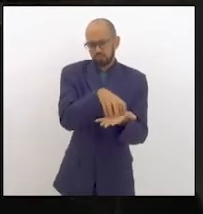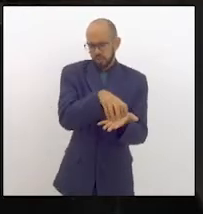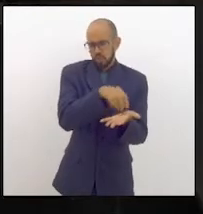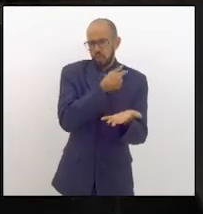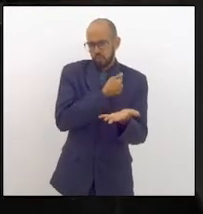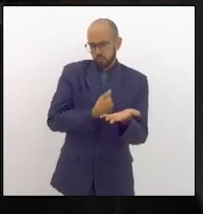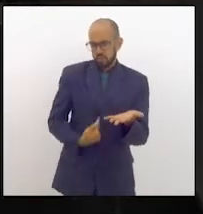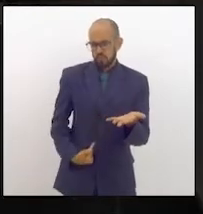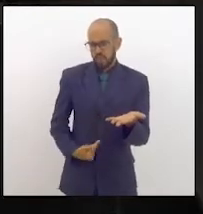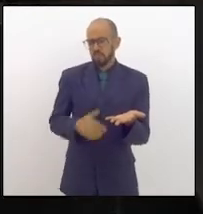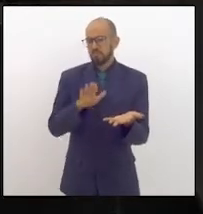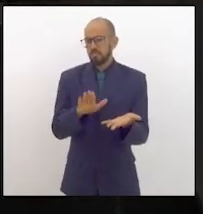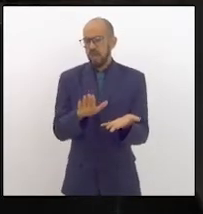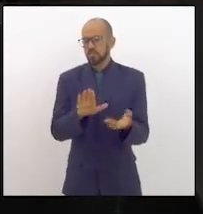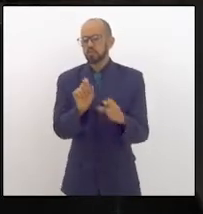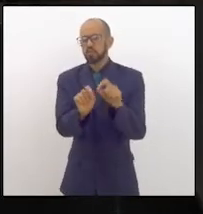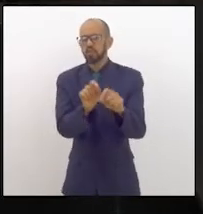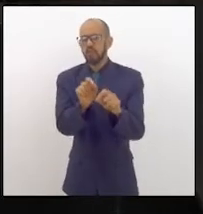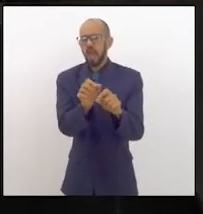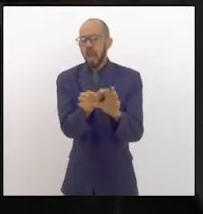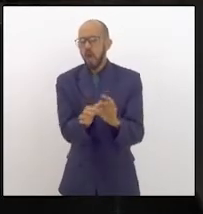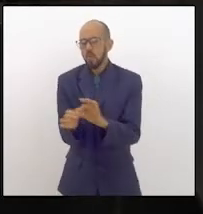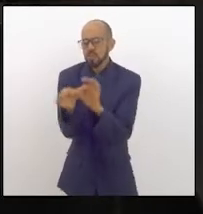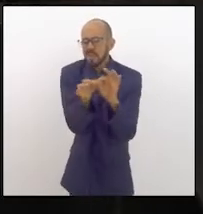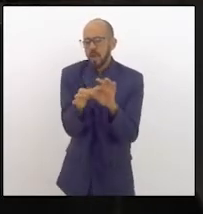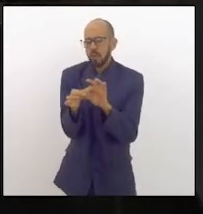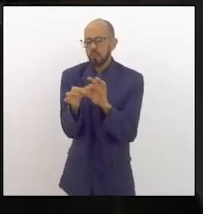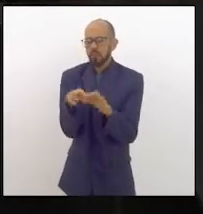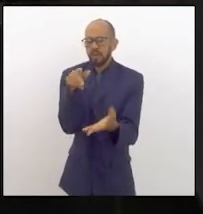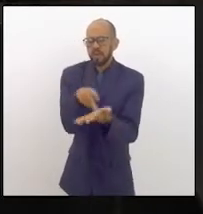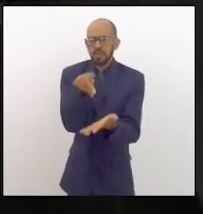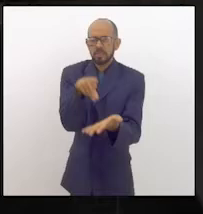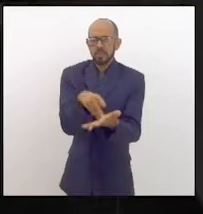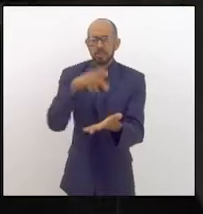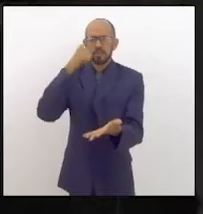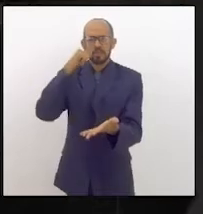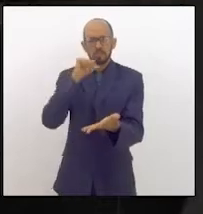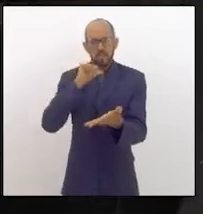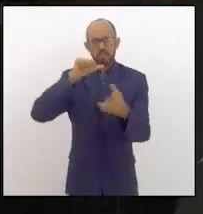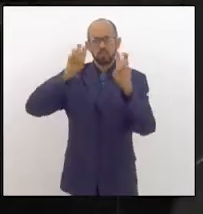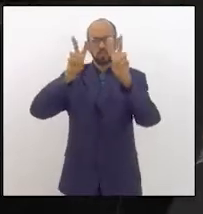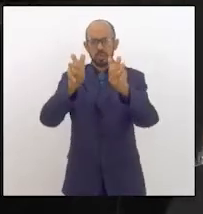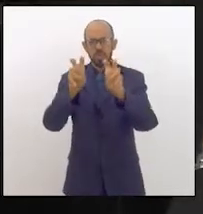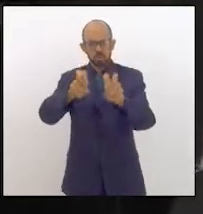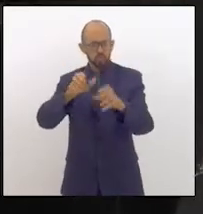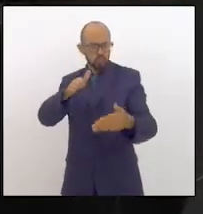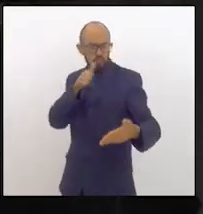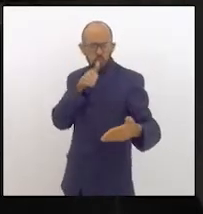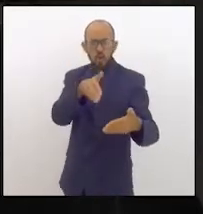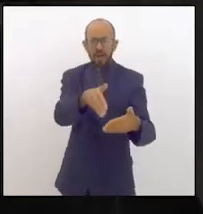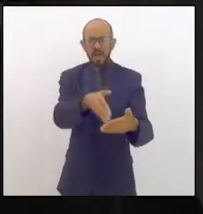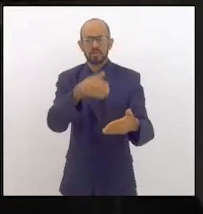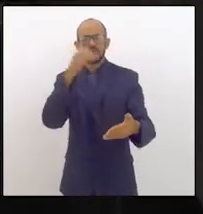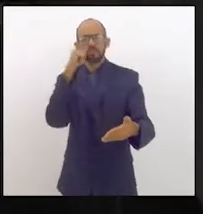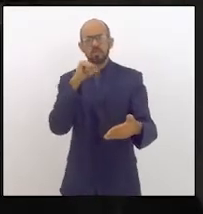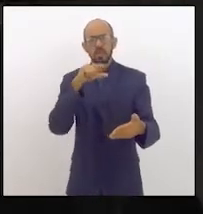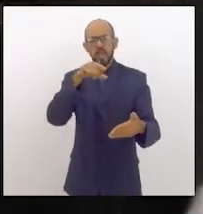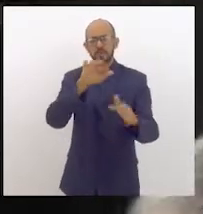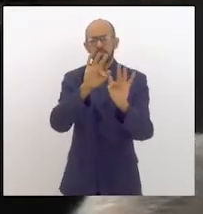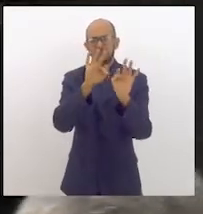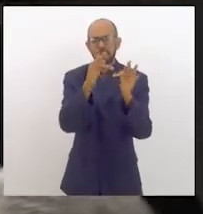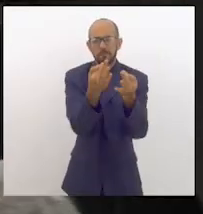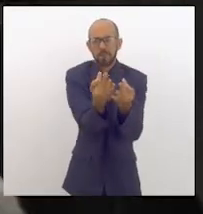é mas eu acho que a união verdadeira das mulheres com as pautas voltadas para as mulheres para